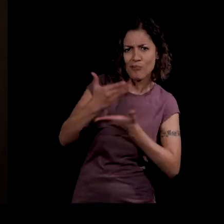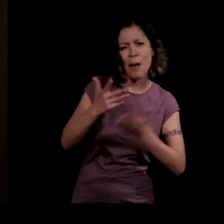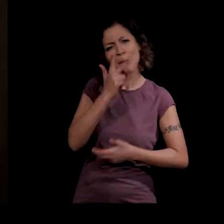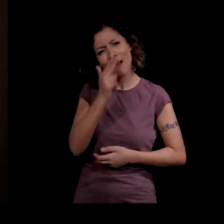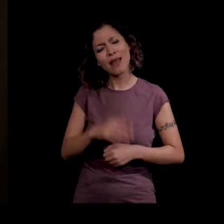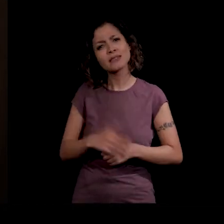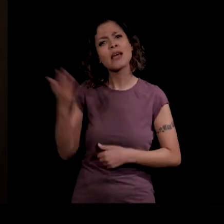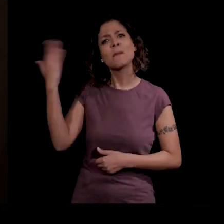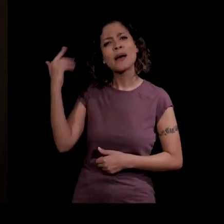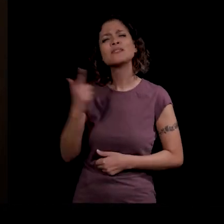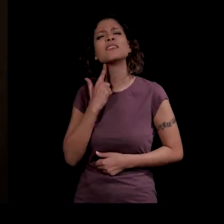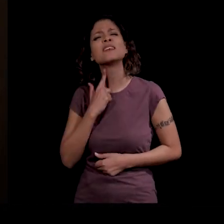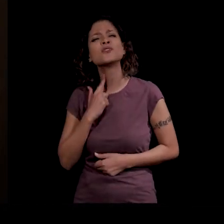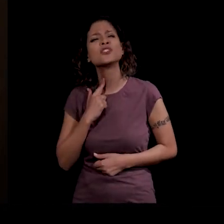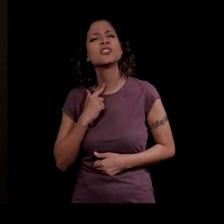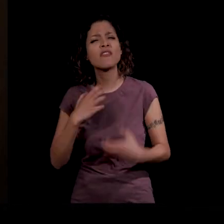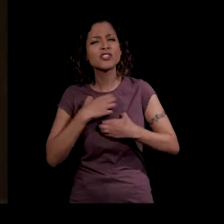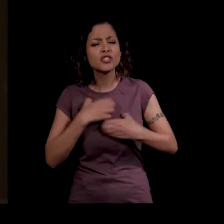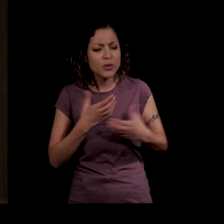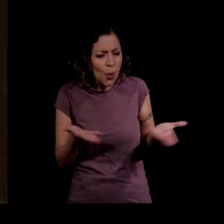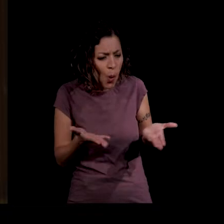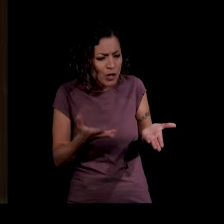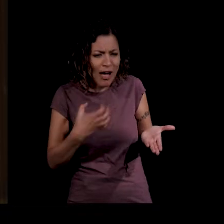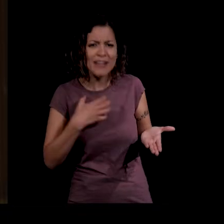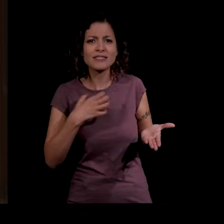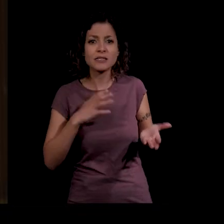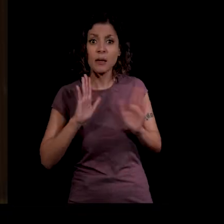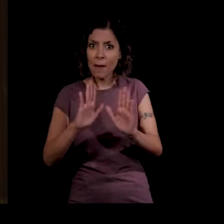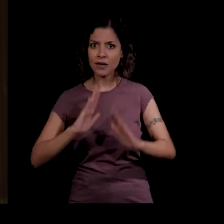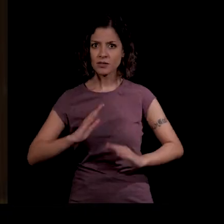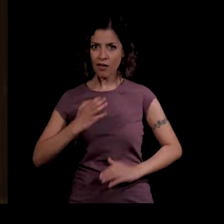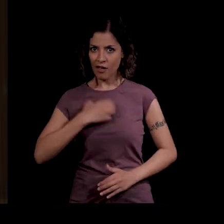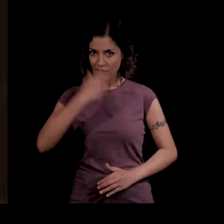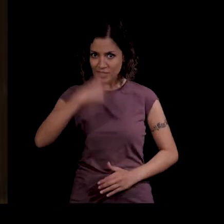correspondente ao que eu desejava. Acho que não acabei ainda.